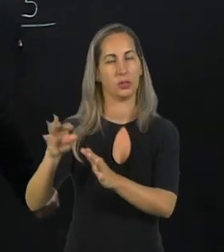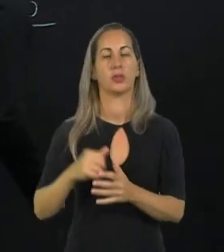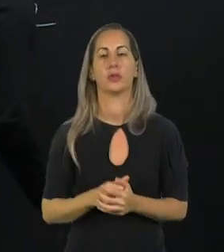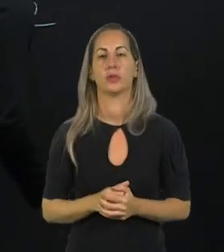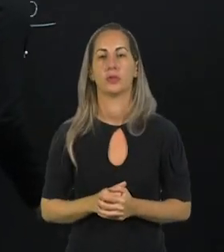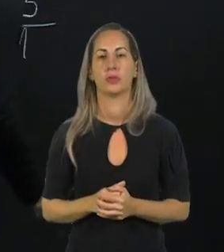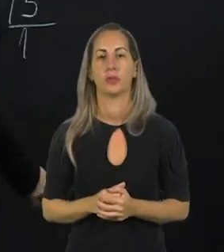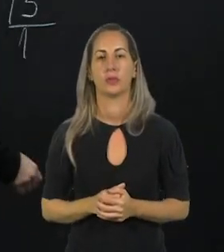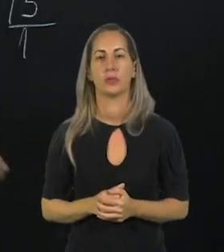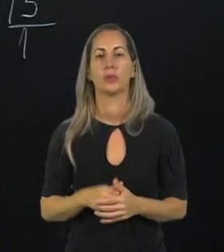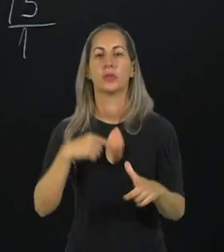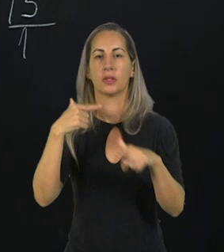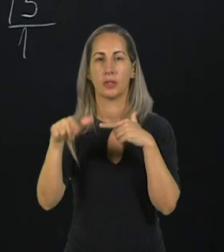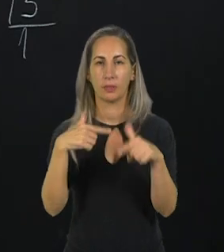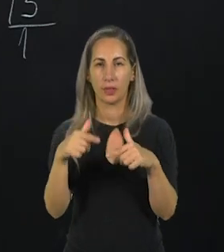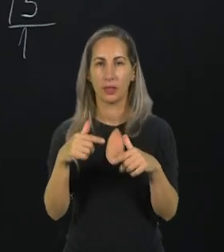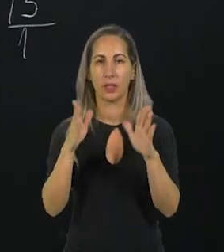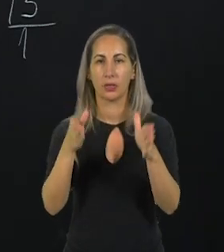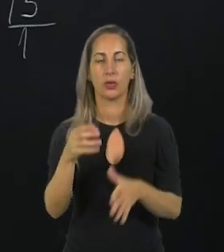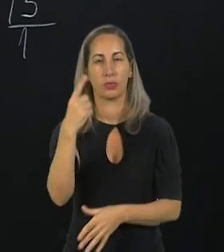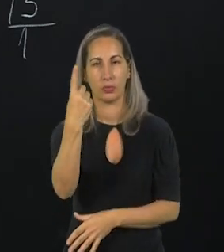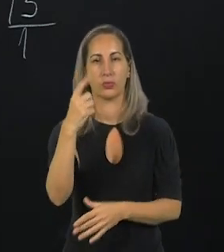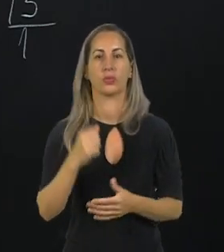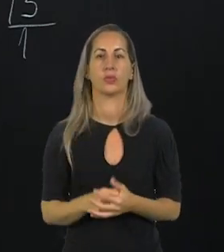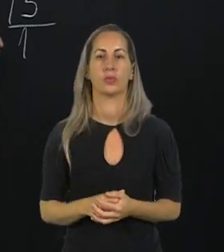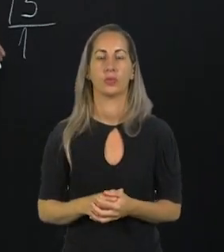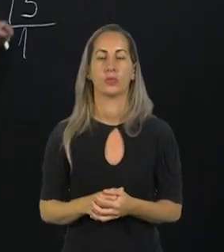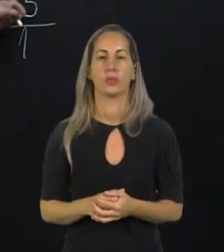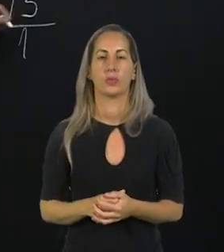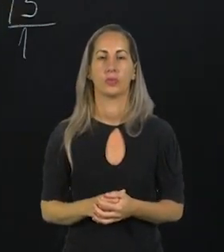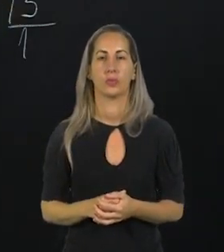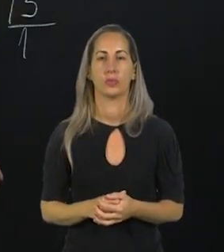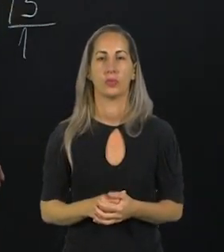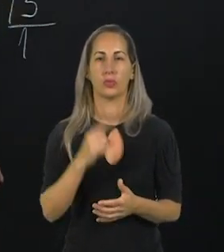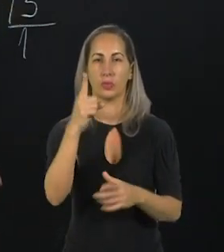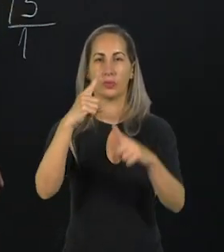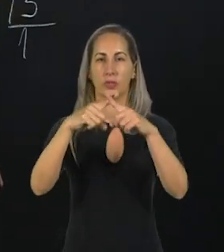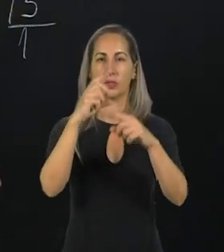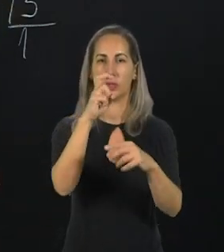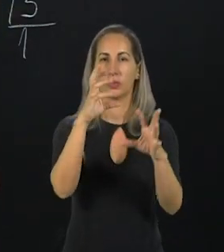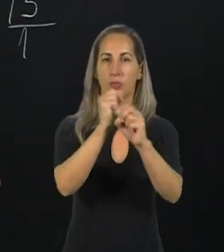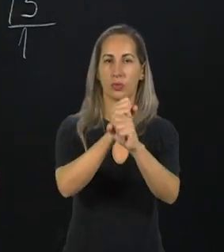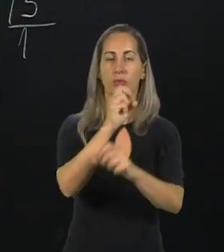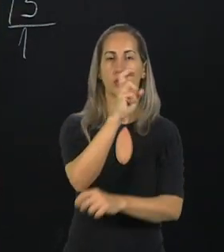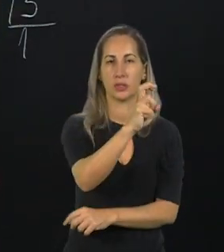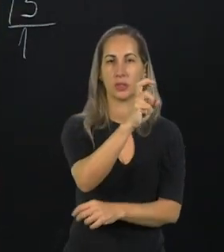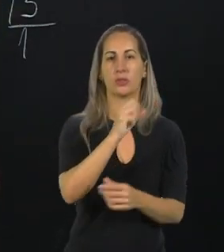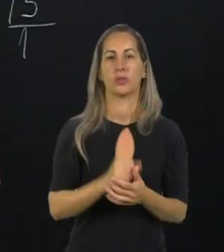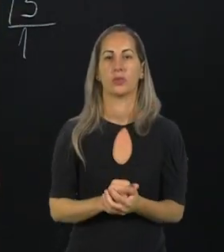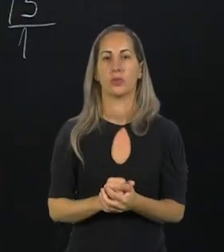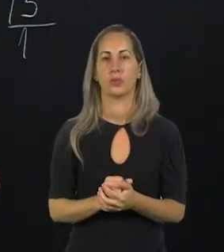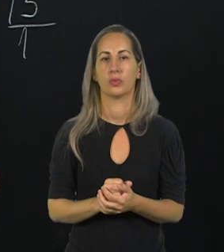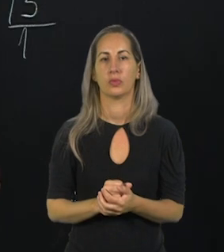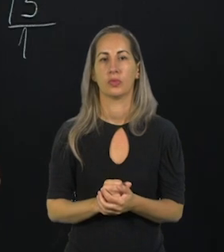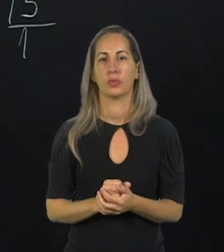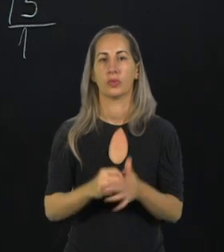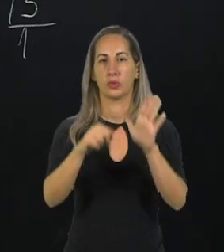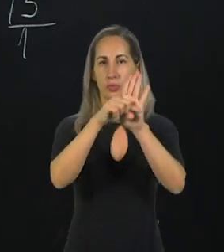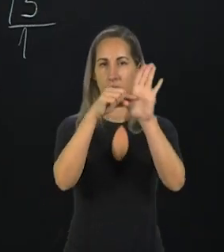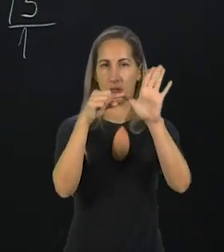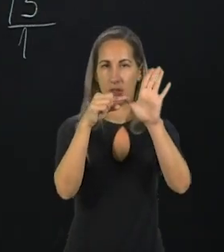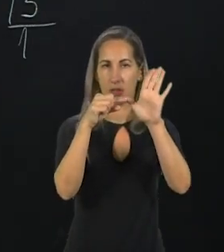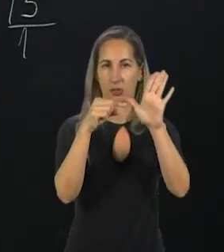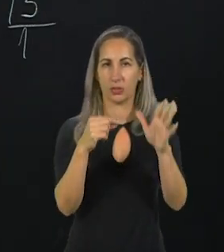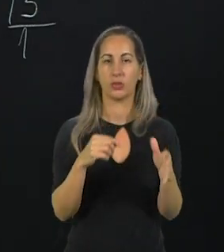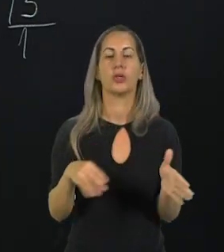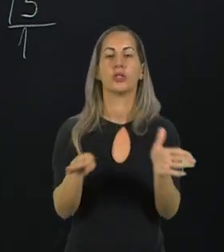Portanto, eu vou trabalhar com o número 1. Sendo assim, 1 vezes 5 é 5, passa subtraindo,